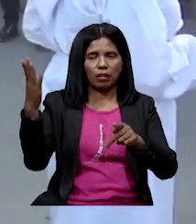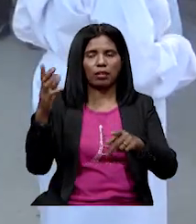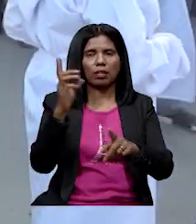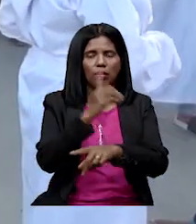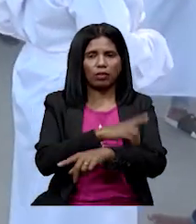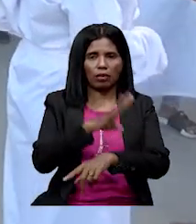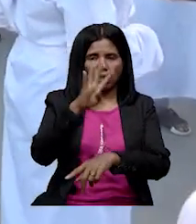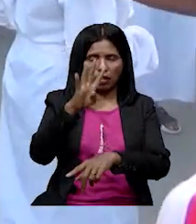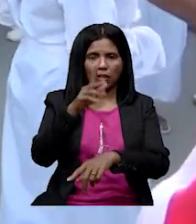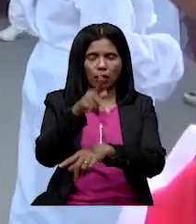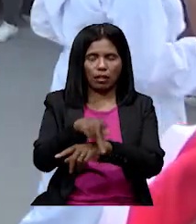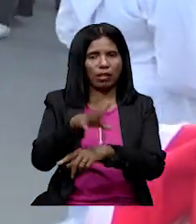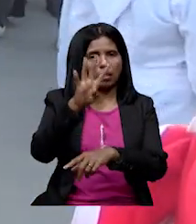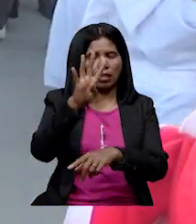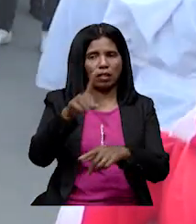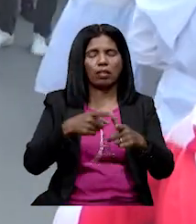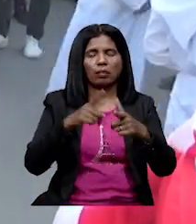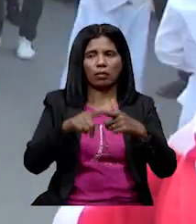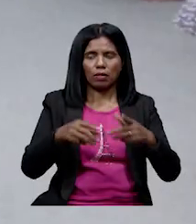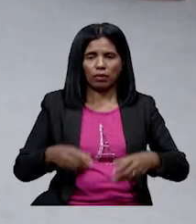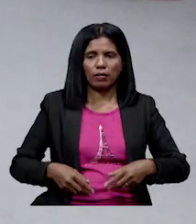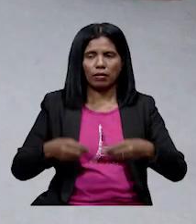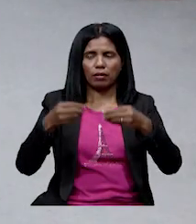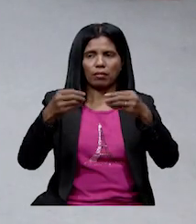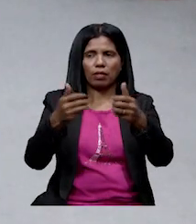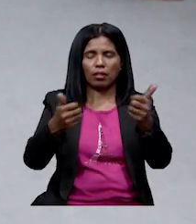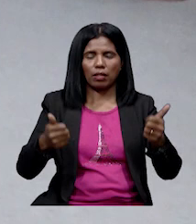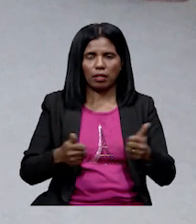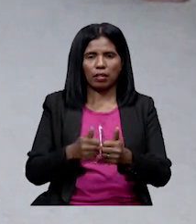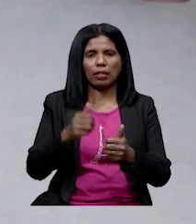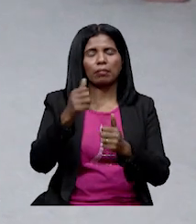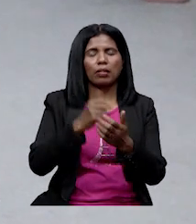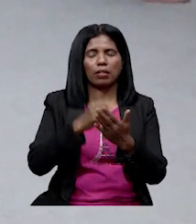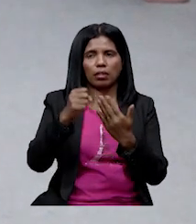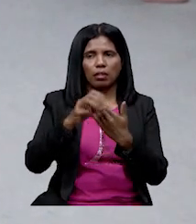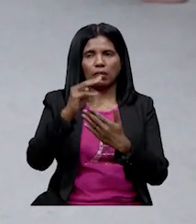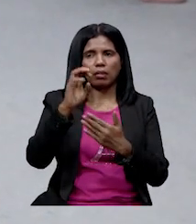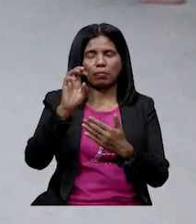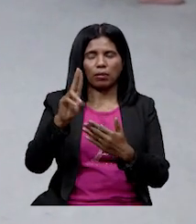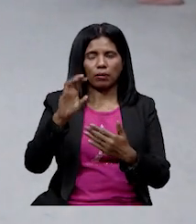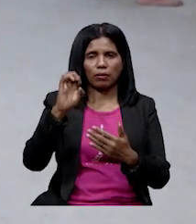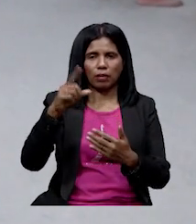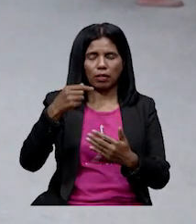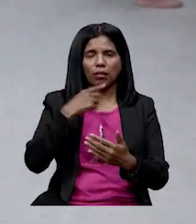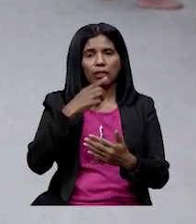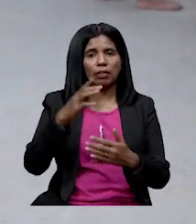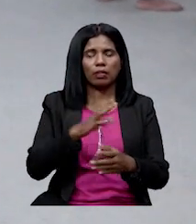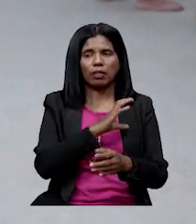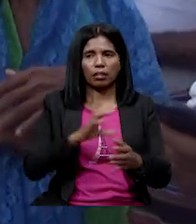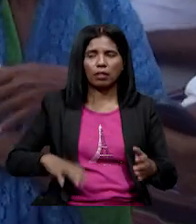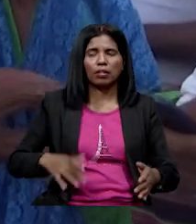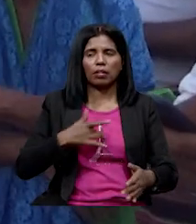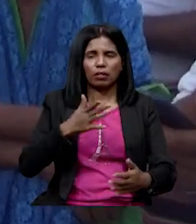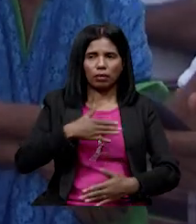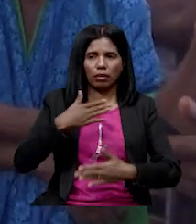lorong hat, kalan hat nyelaran, depois entrega fali ba aldeia São Miguel. Sarani sira antusiasme tebes hamriki hadalang